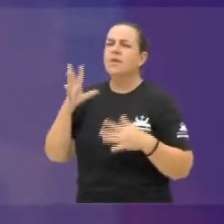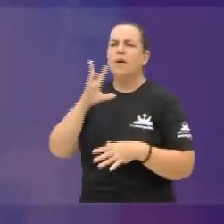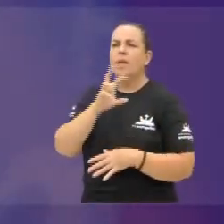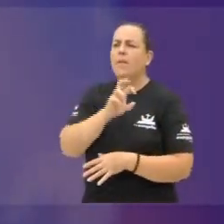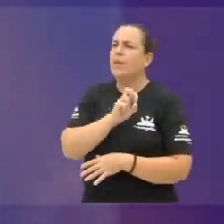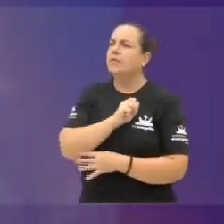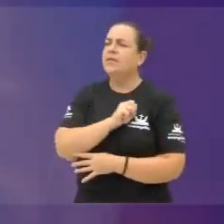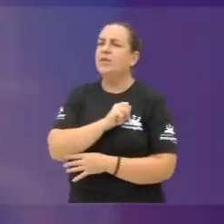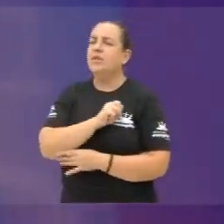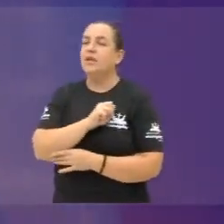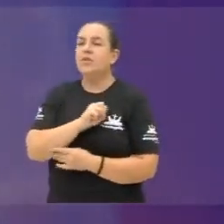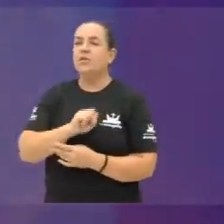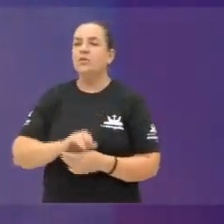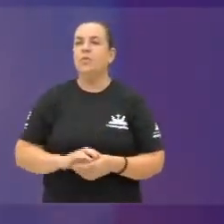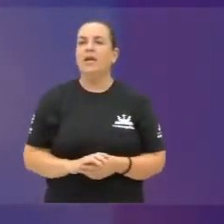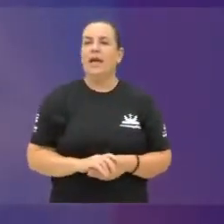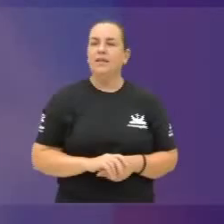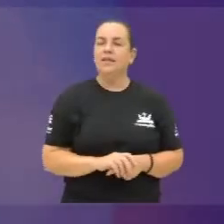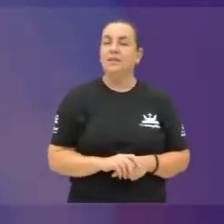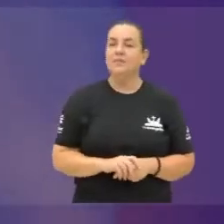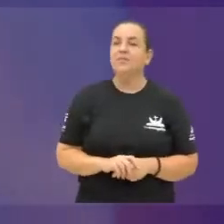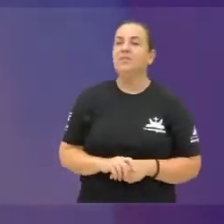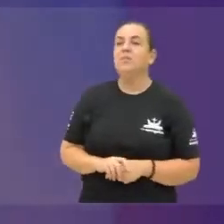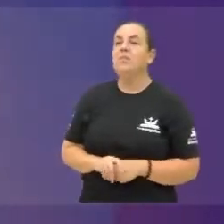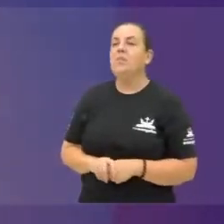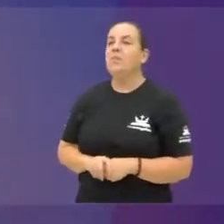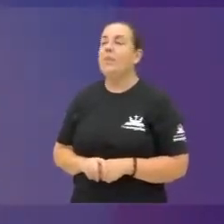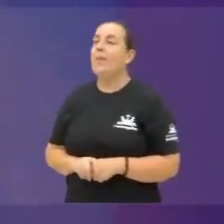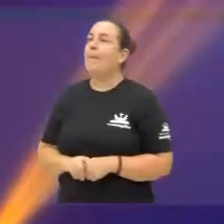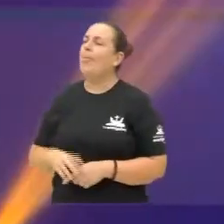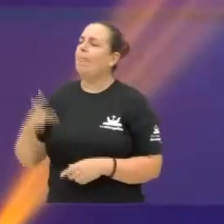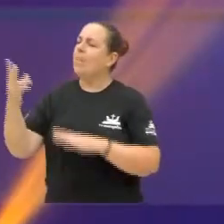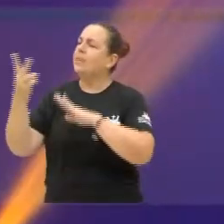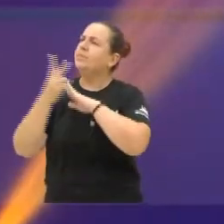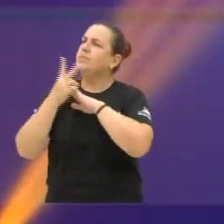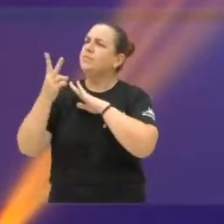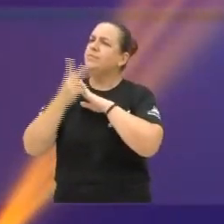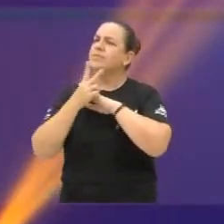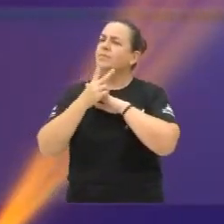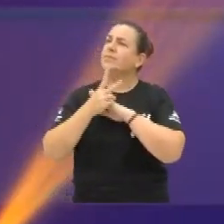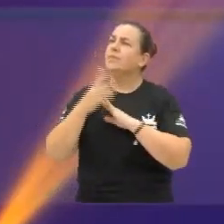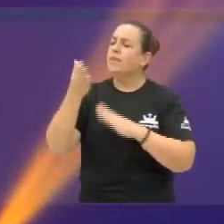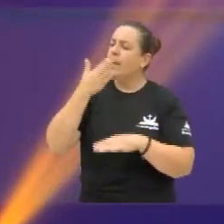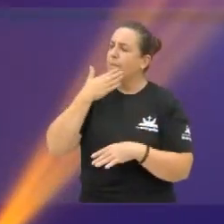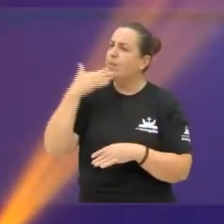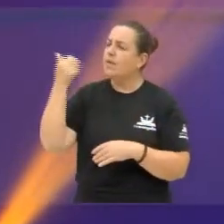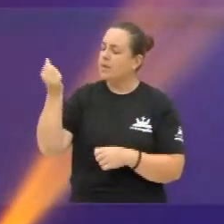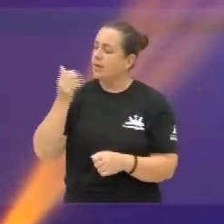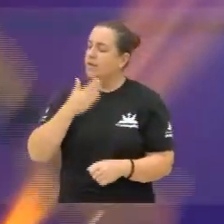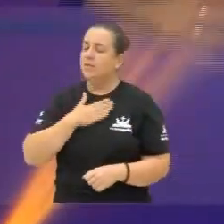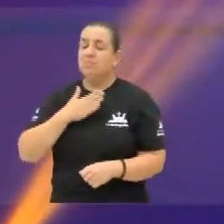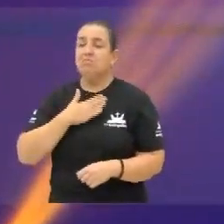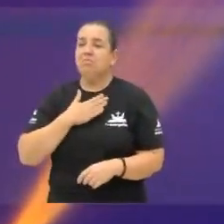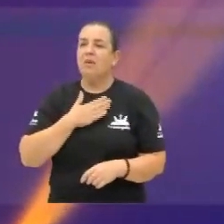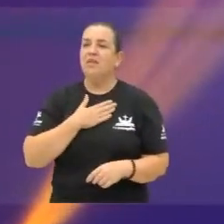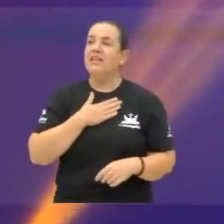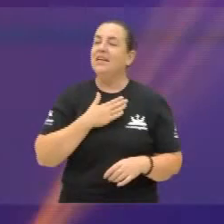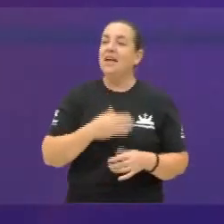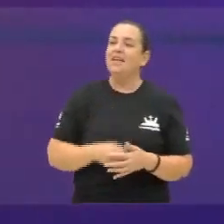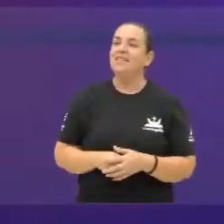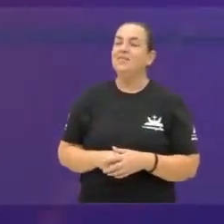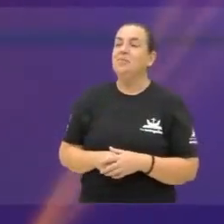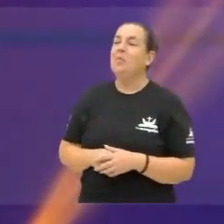que amado. Deus cuida de mim, e tem o melhor pra mim.